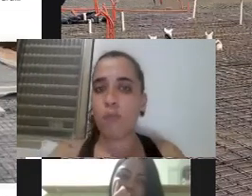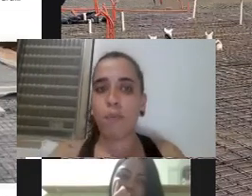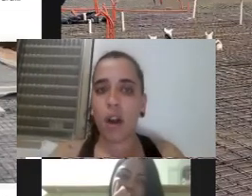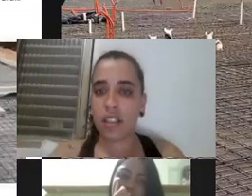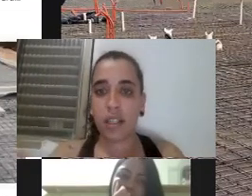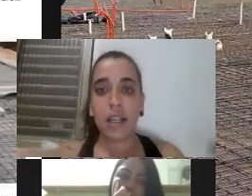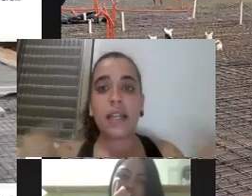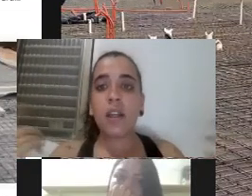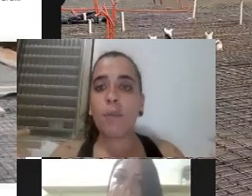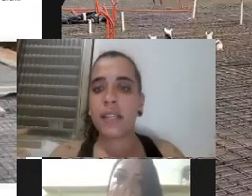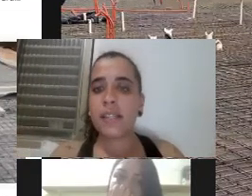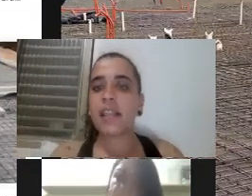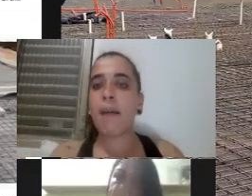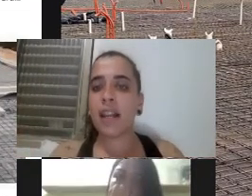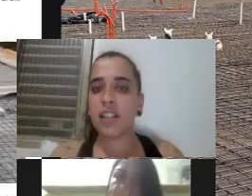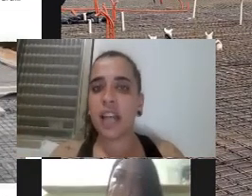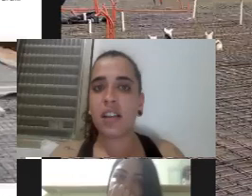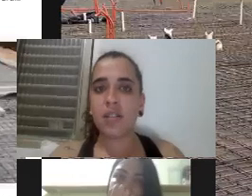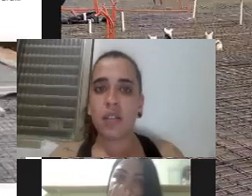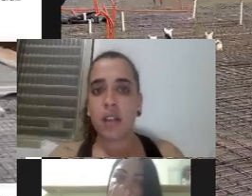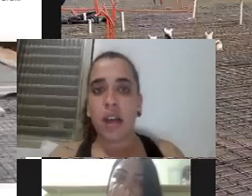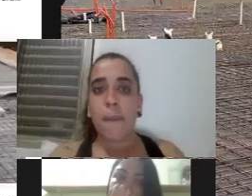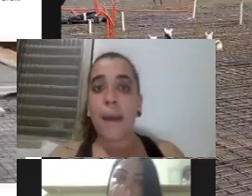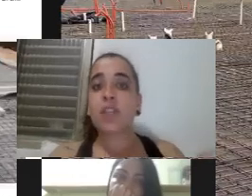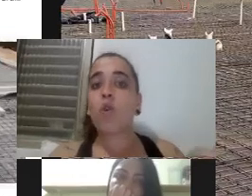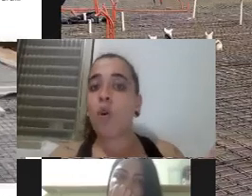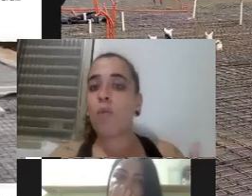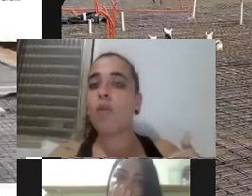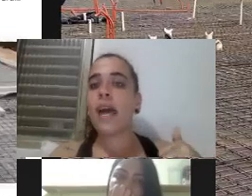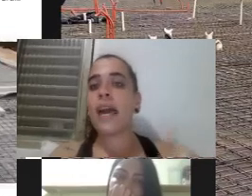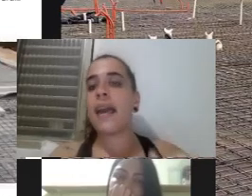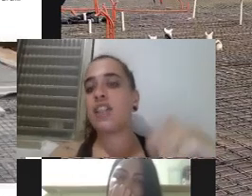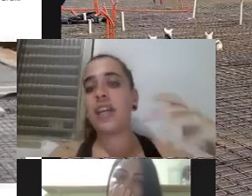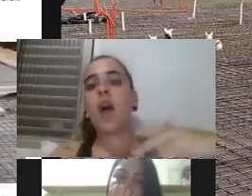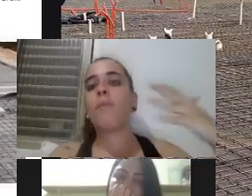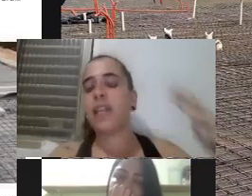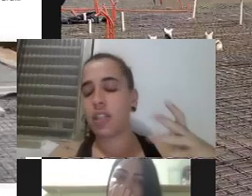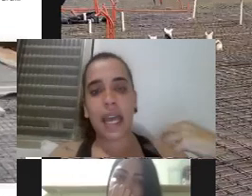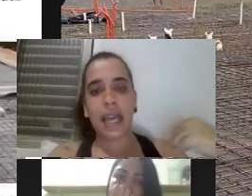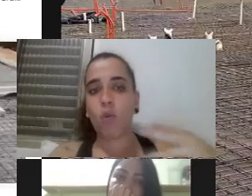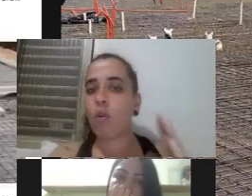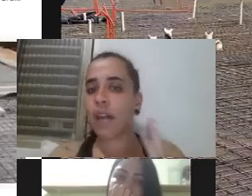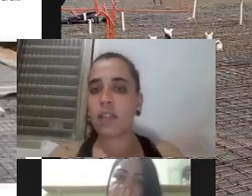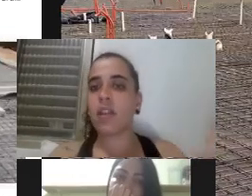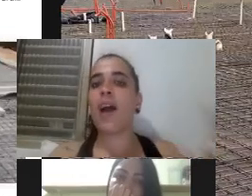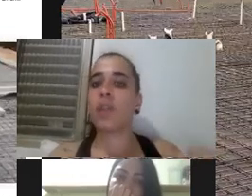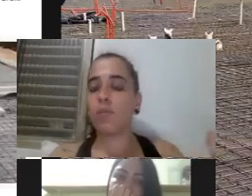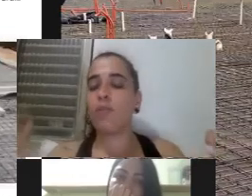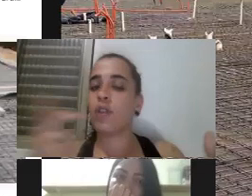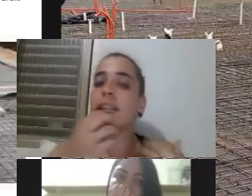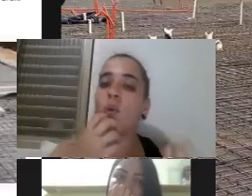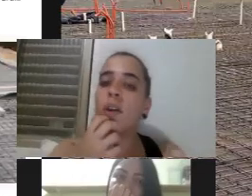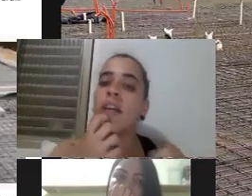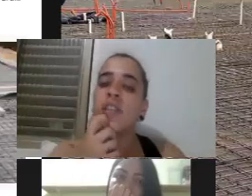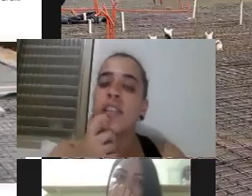só suporta, não precisa da malha de aço. Mas como geralmente o concreto não aguenta